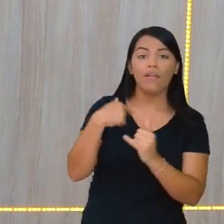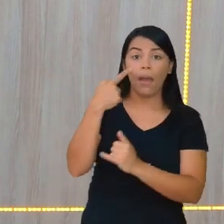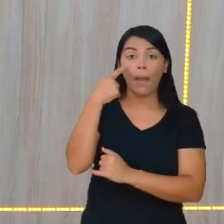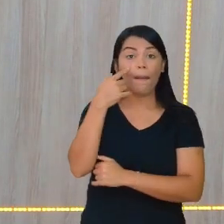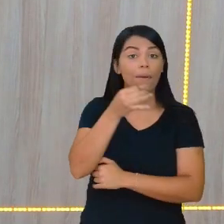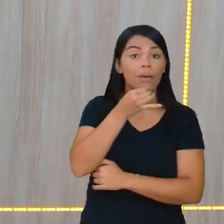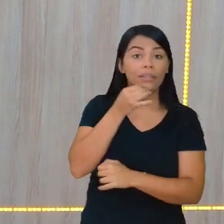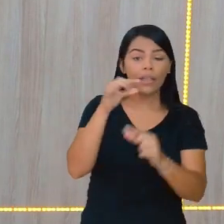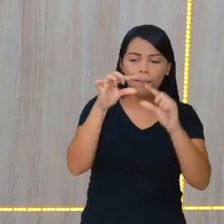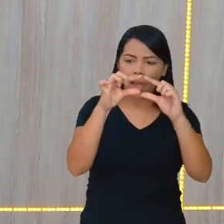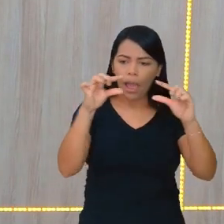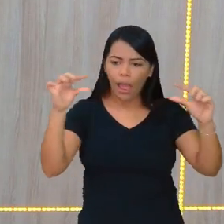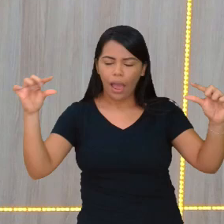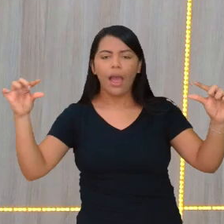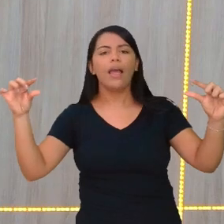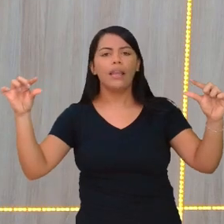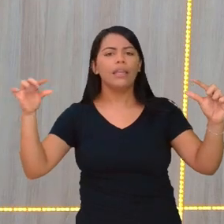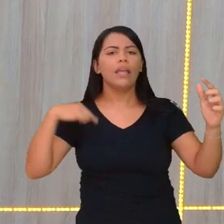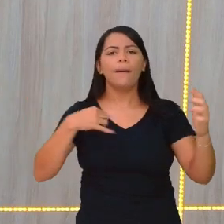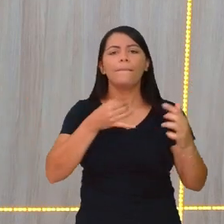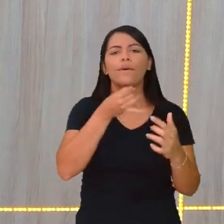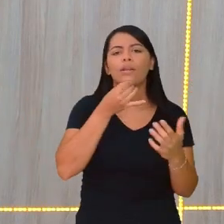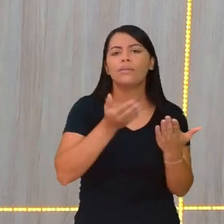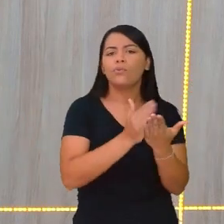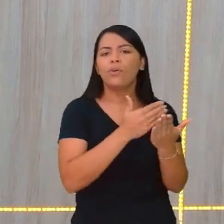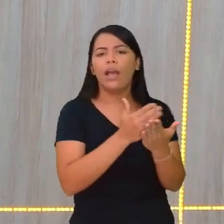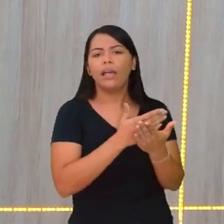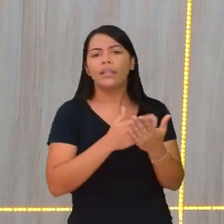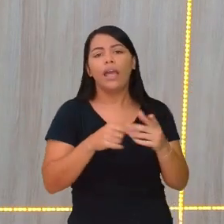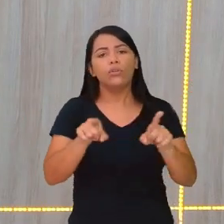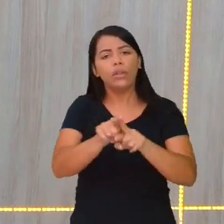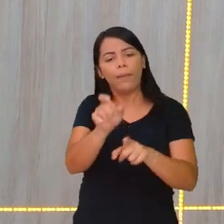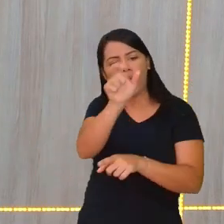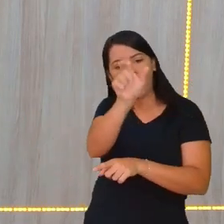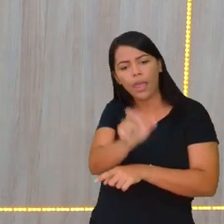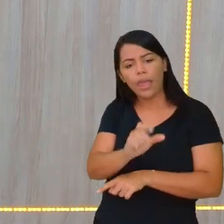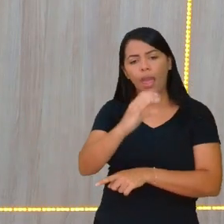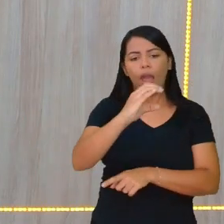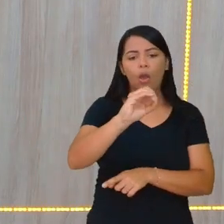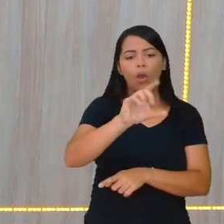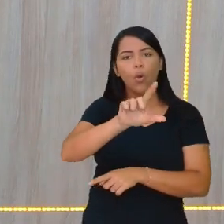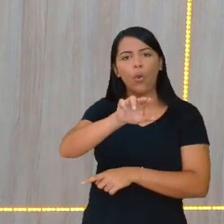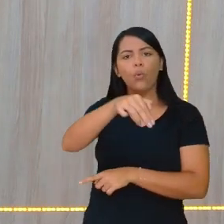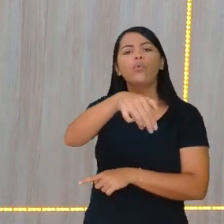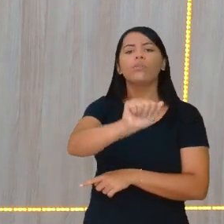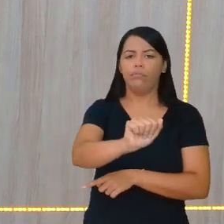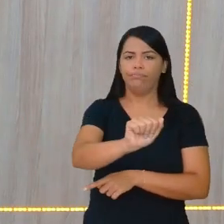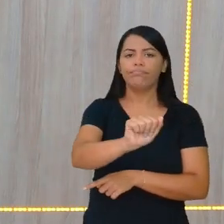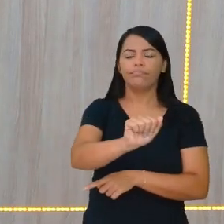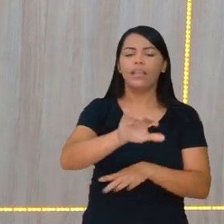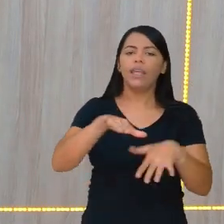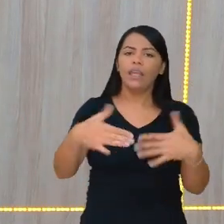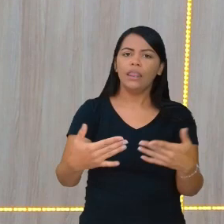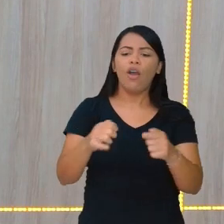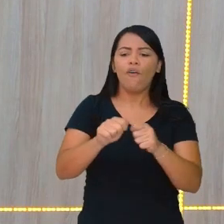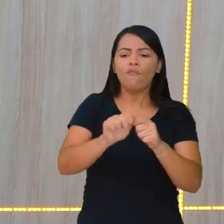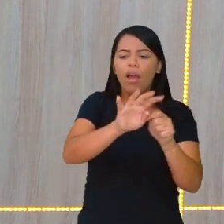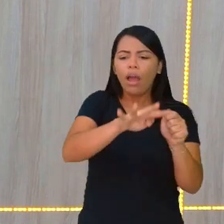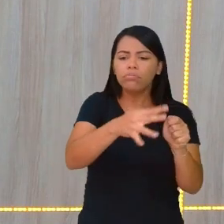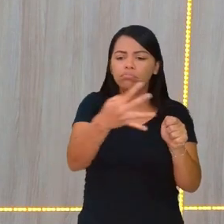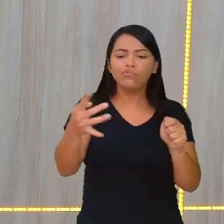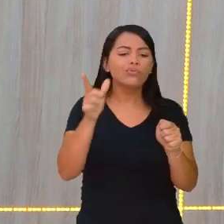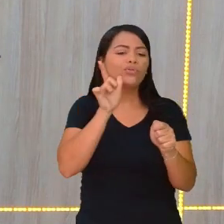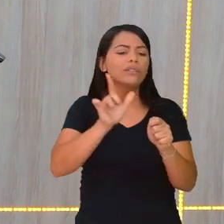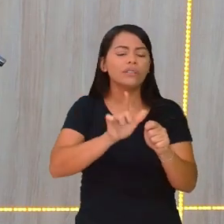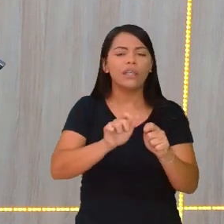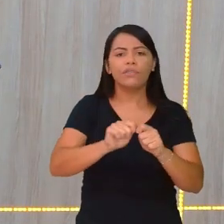caderno, então é na horizontal, e colunas na vertical, tá? Ela facilita a